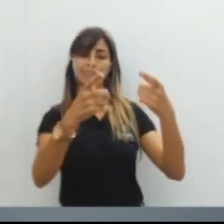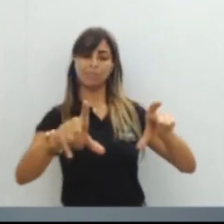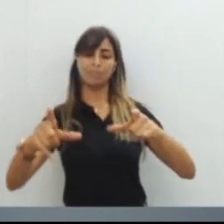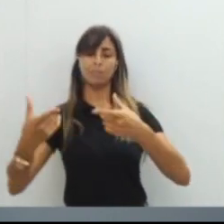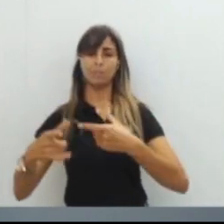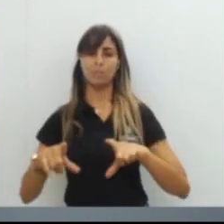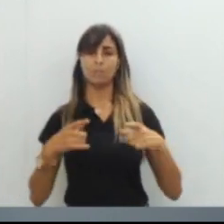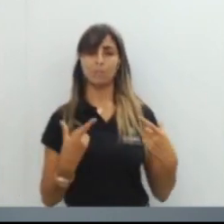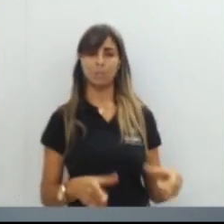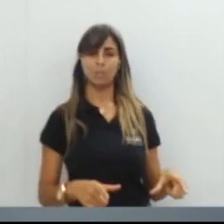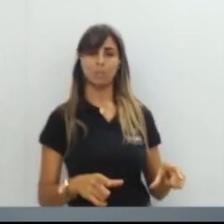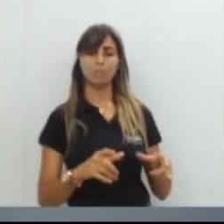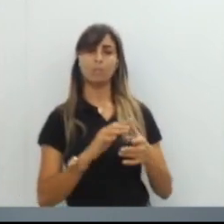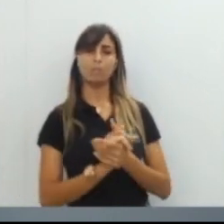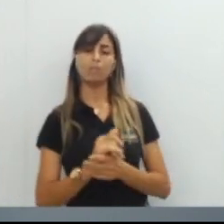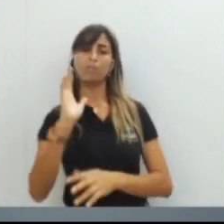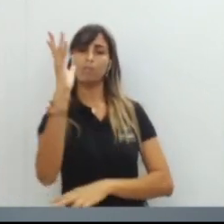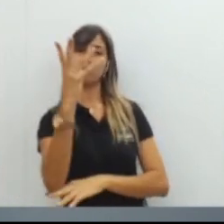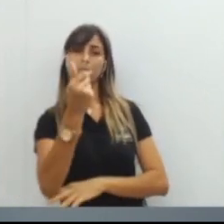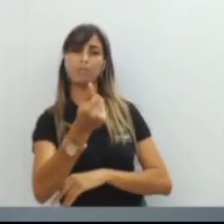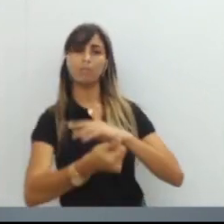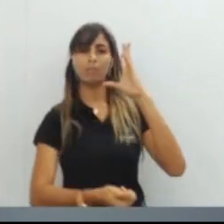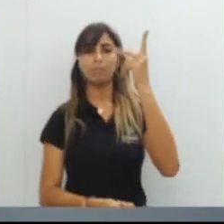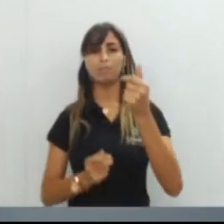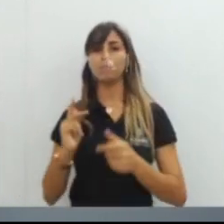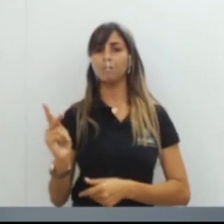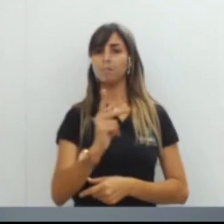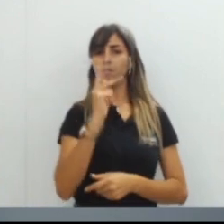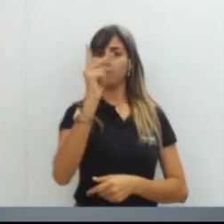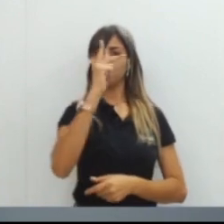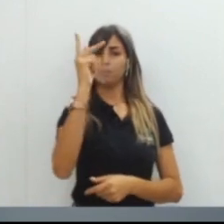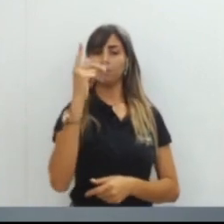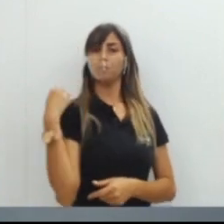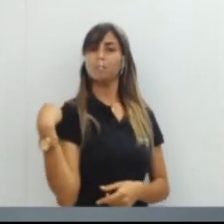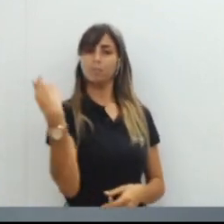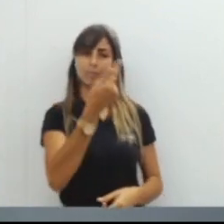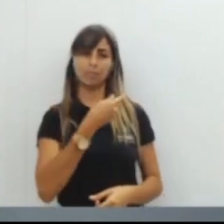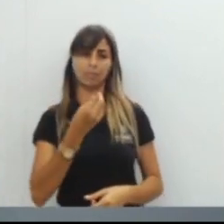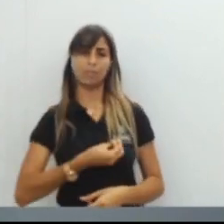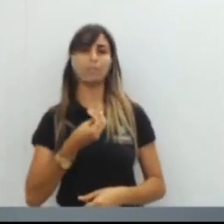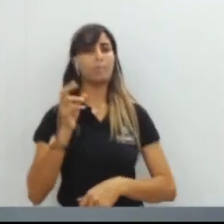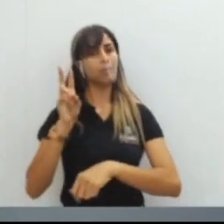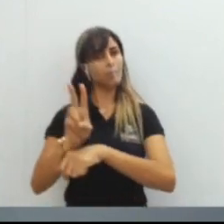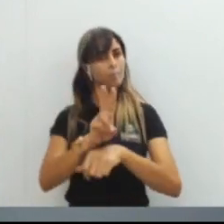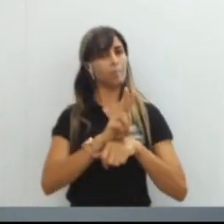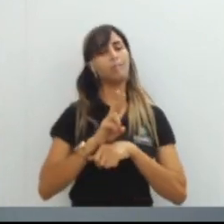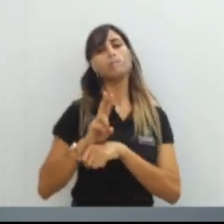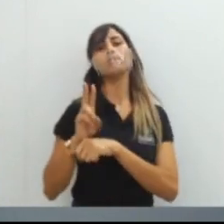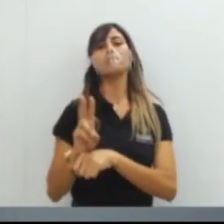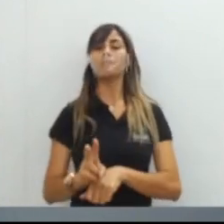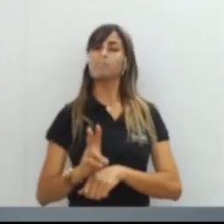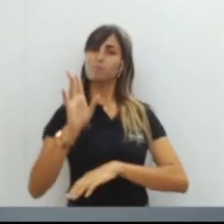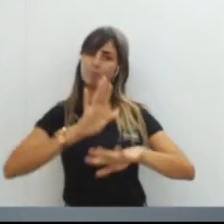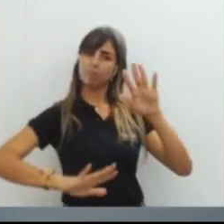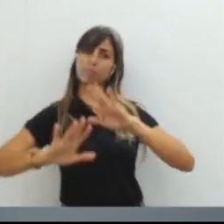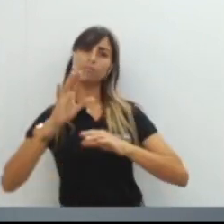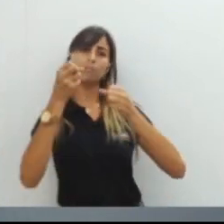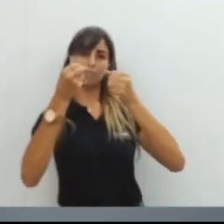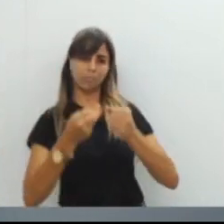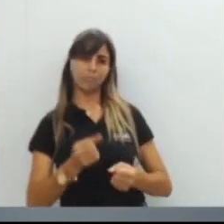tem componentes biológicos que têm valores relevantes para a vida e que precisam ser preservados e protegidos pelo poder